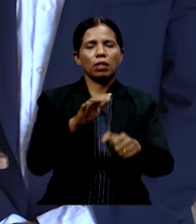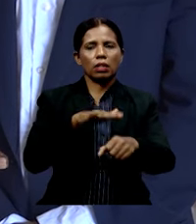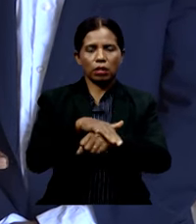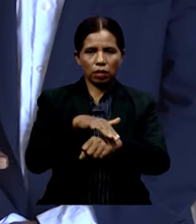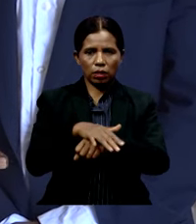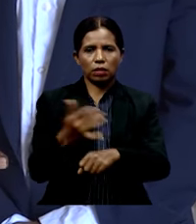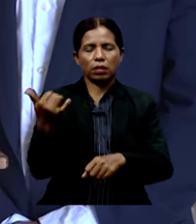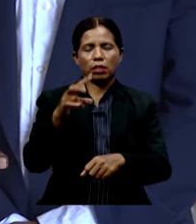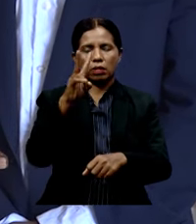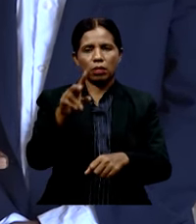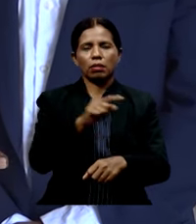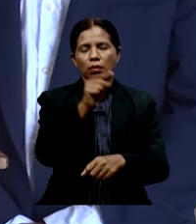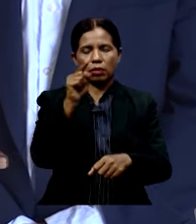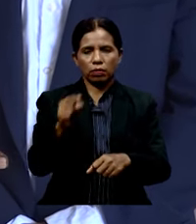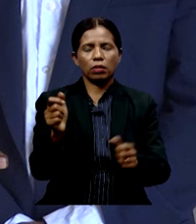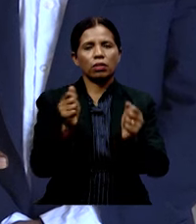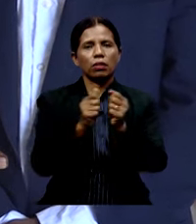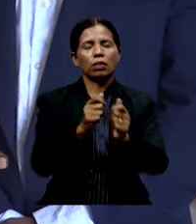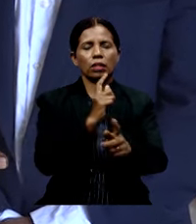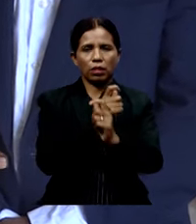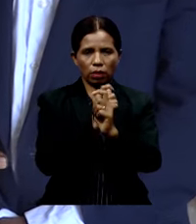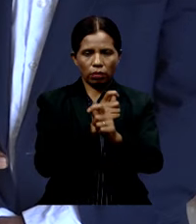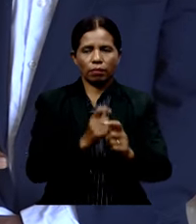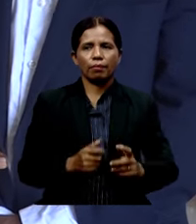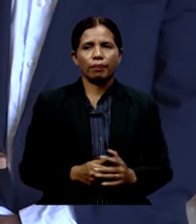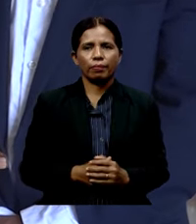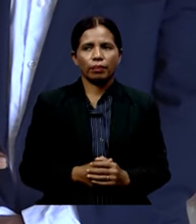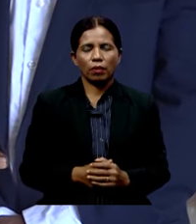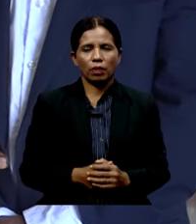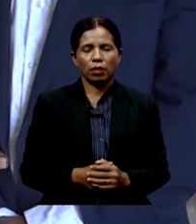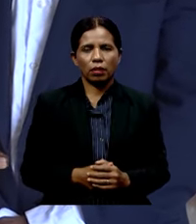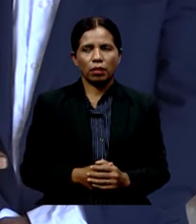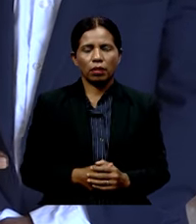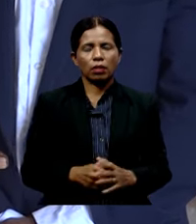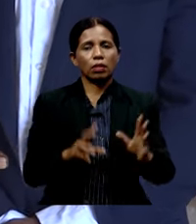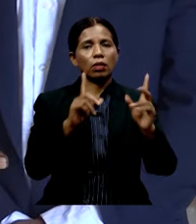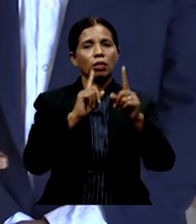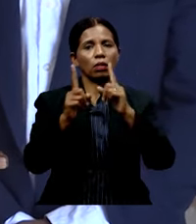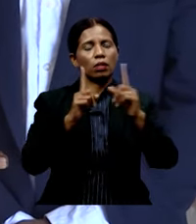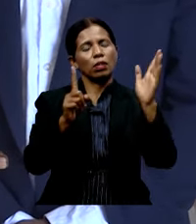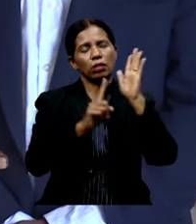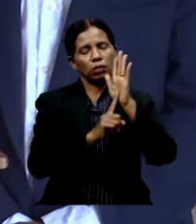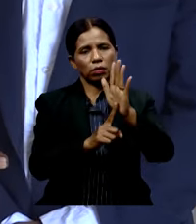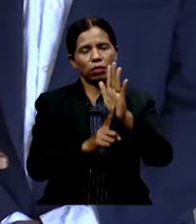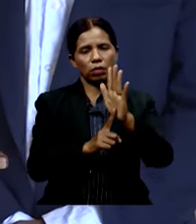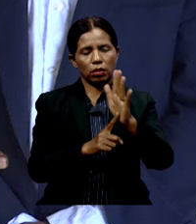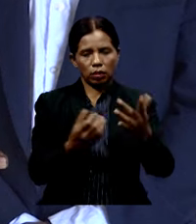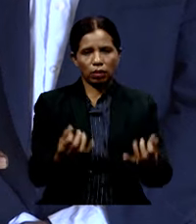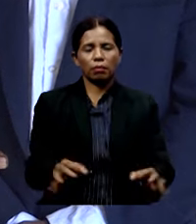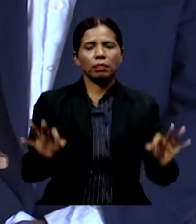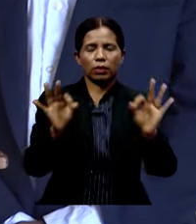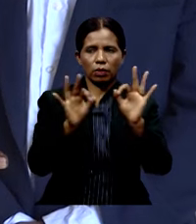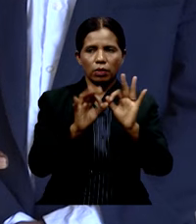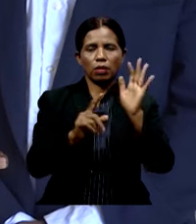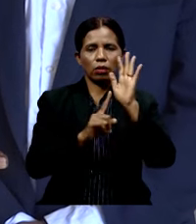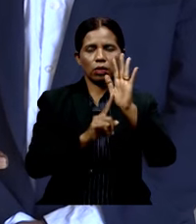halo pergunta o teto e toxo nia carácter principal maka a